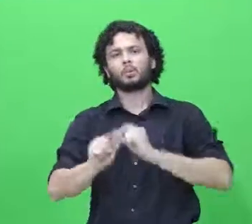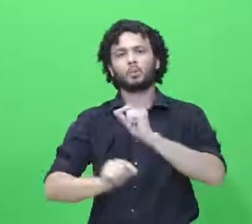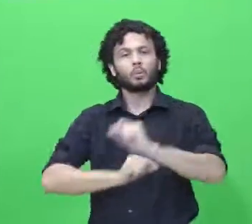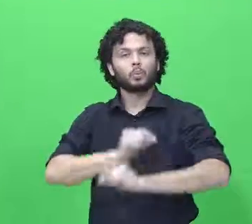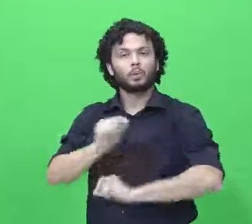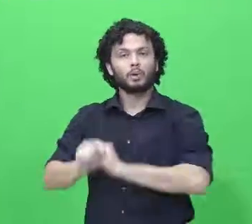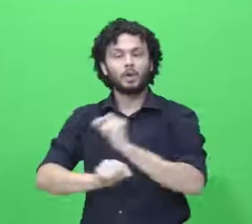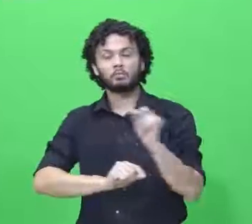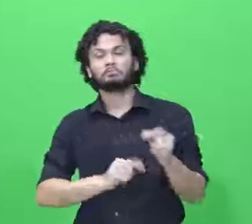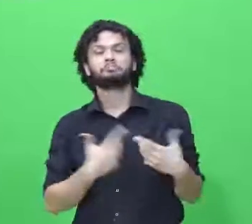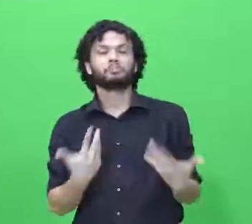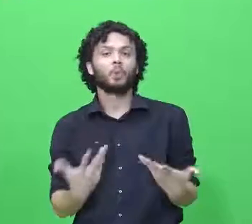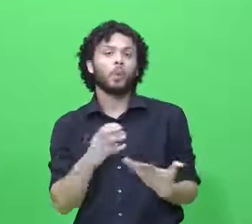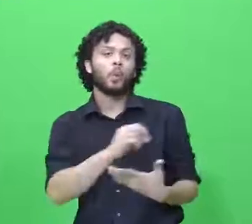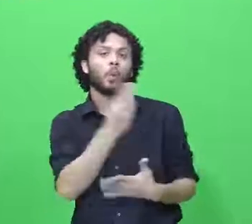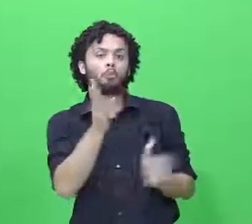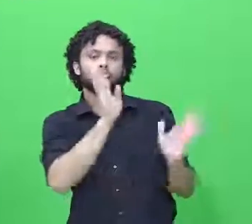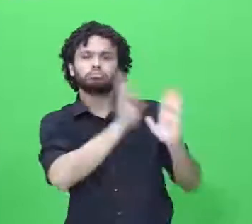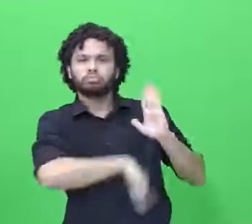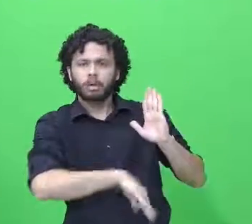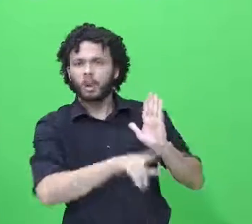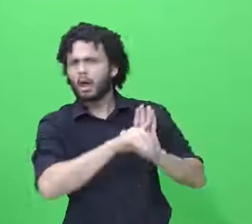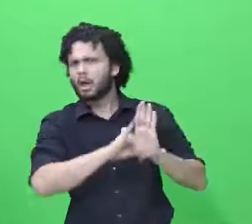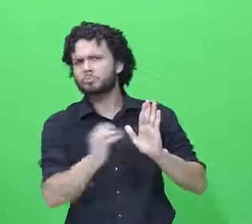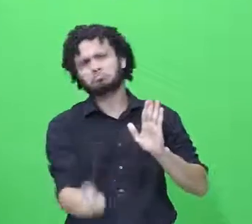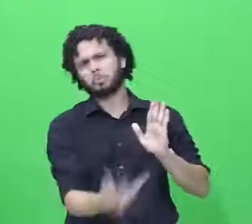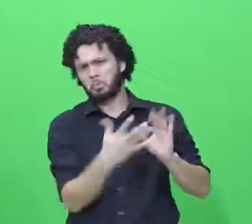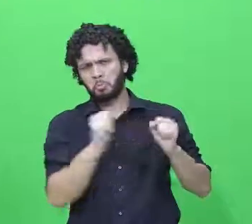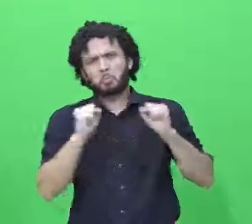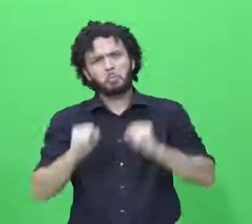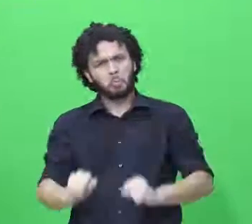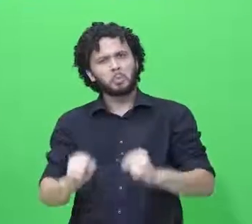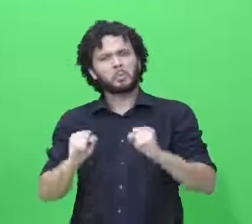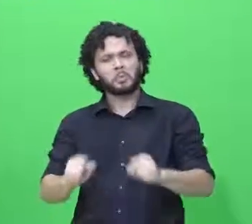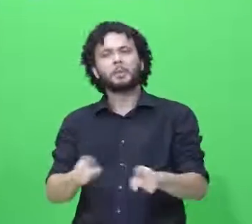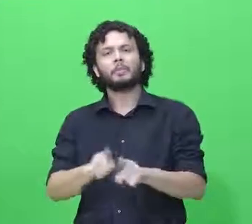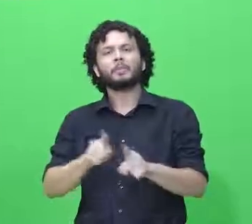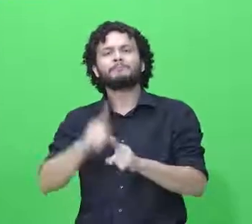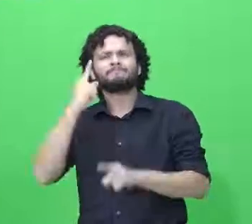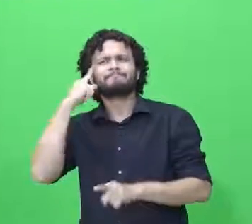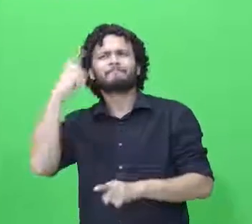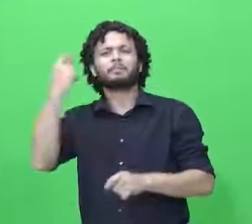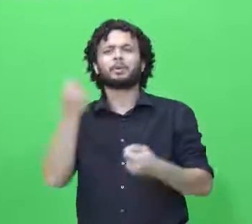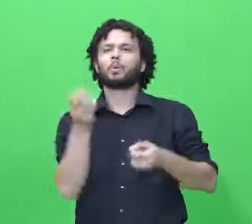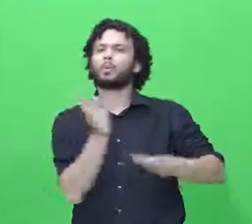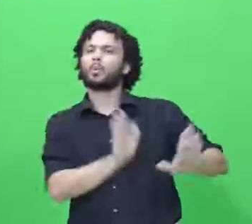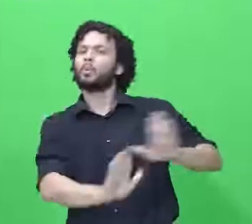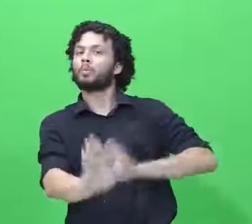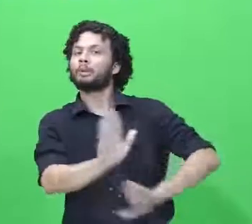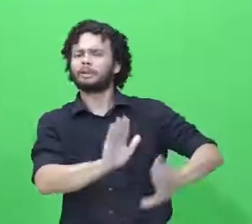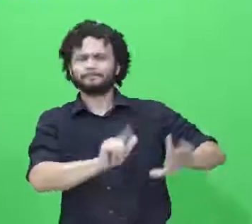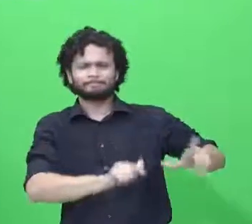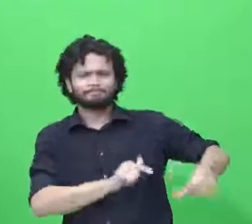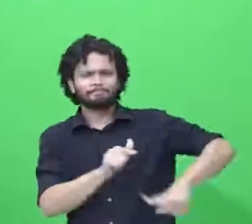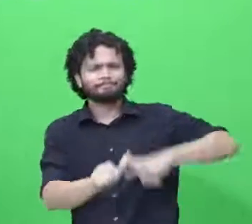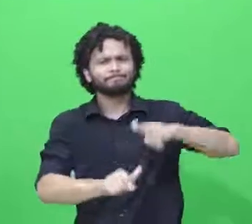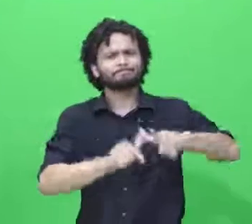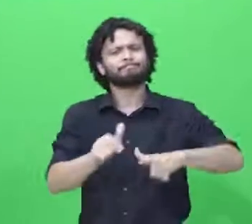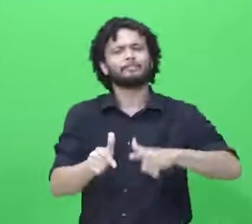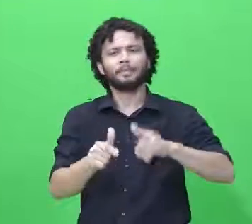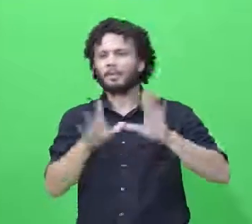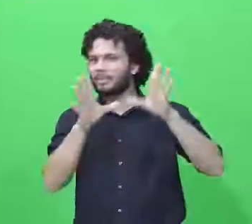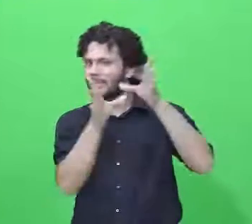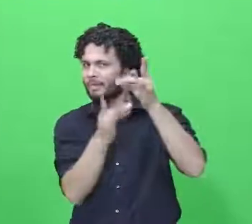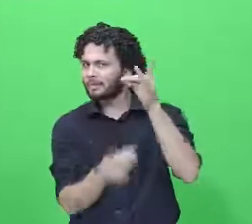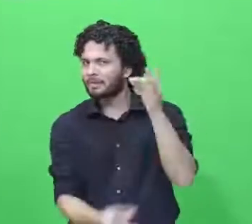uma inserção, ou ele pode propor uma lei, apesar de que uma lei necessita de muito mais cuidado, muito mais trabalho, né? Muito mais